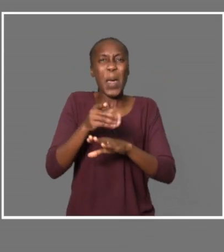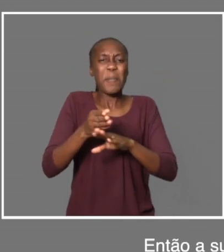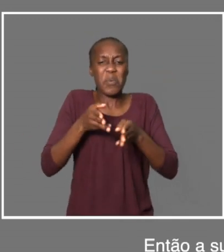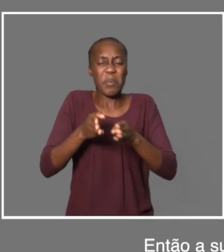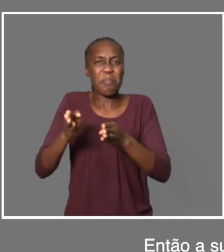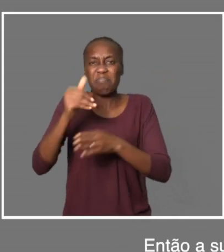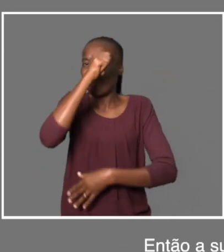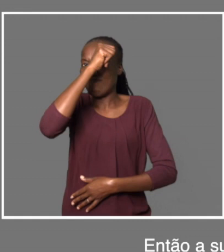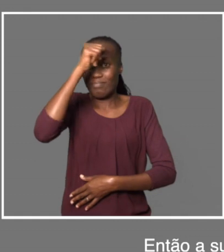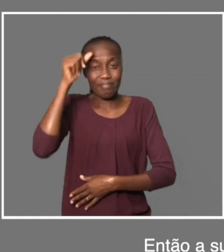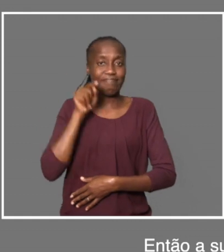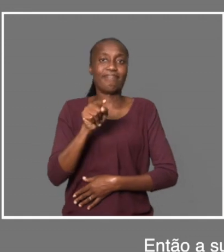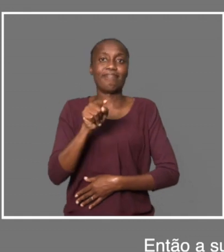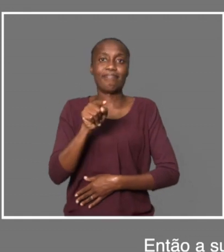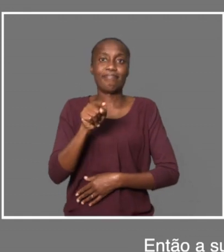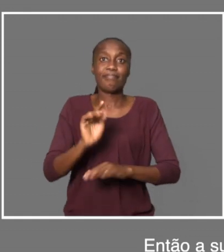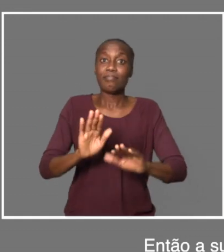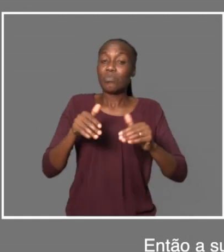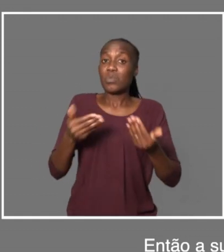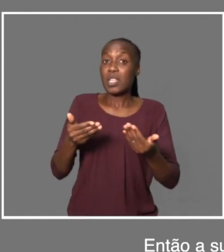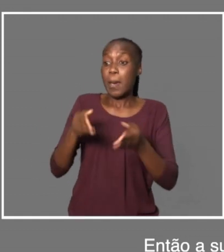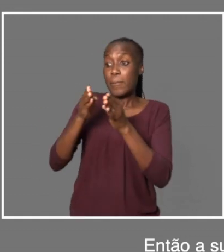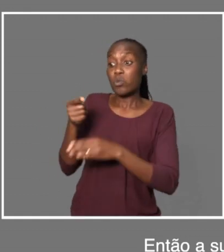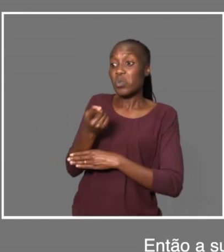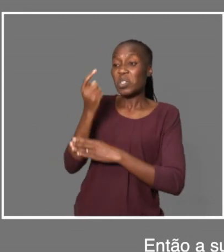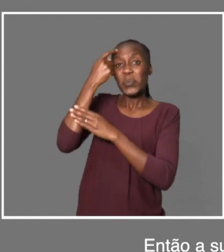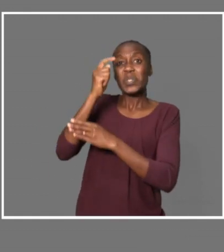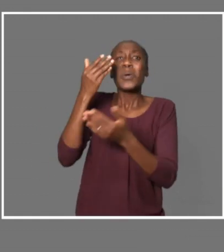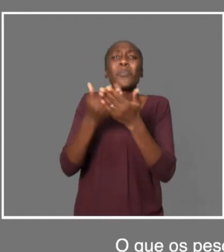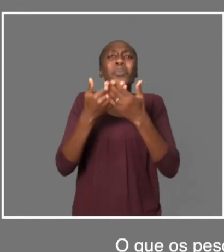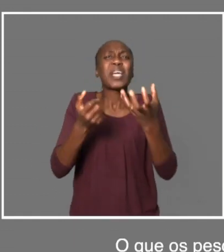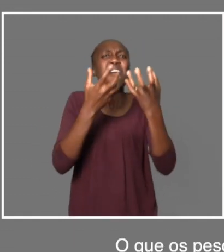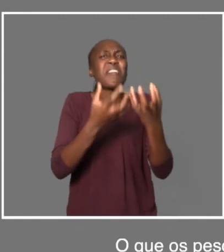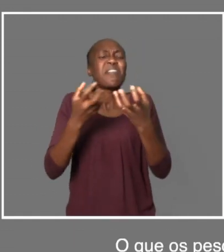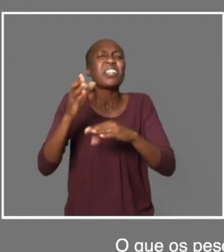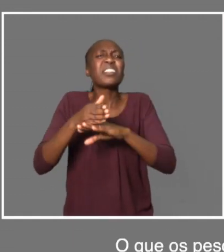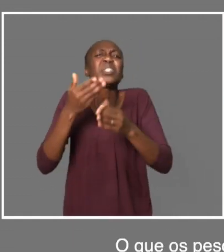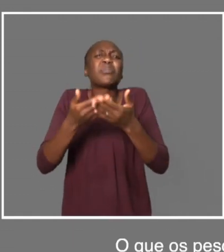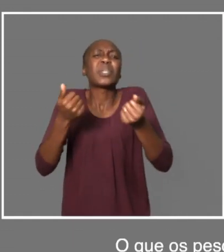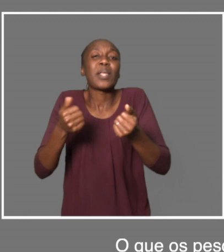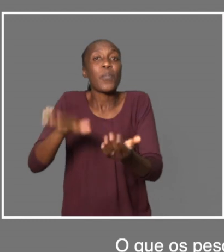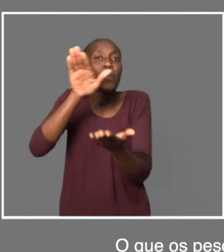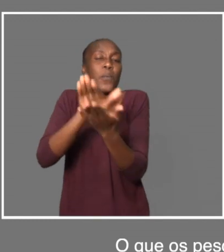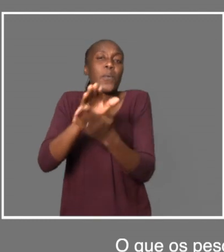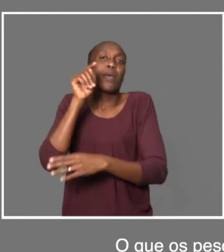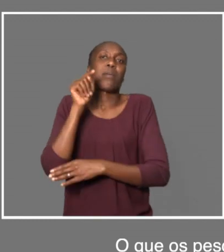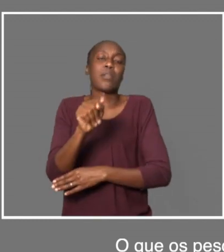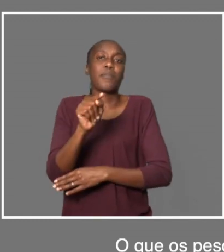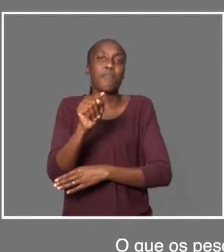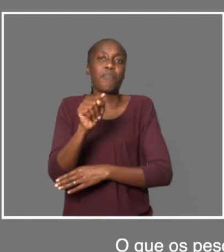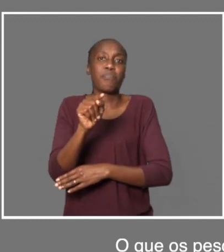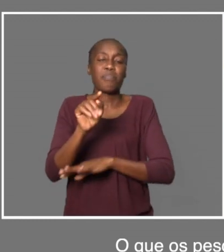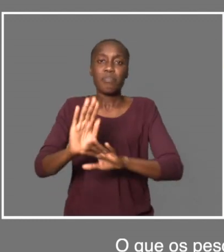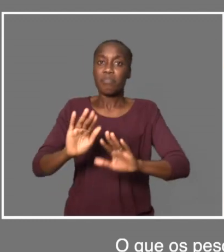então ele a sua reprodução torna-se eficaz que os pescadores não sabem são os